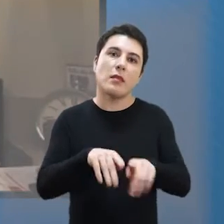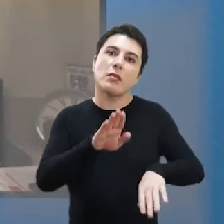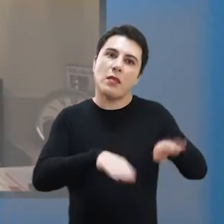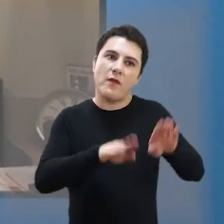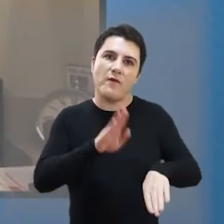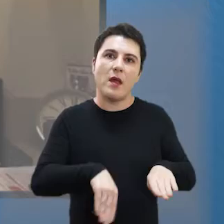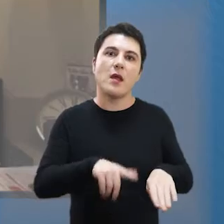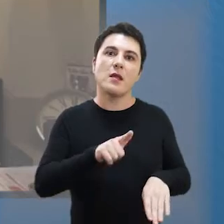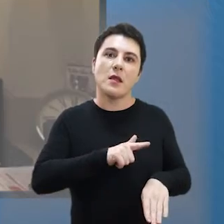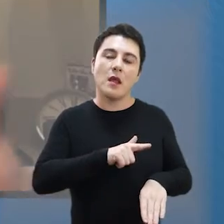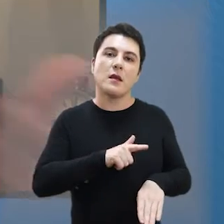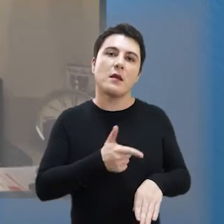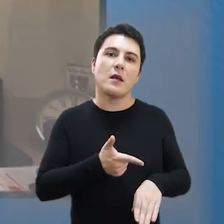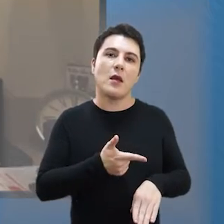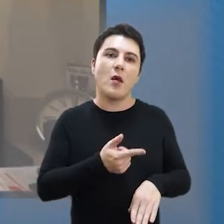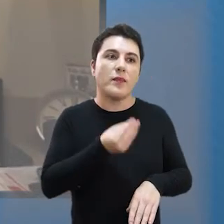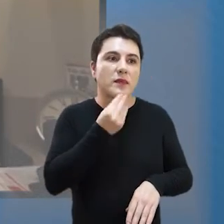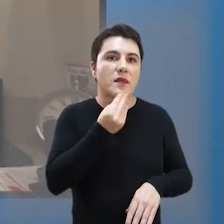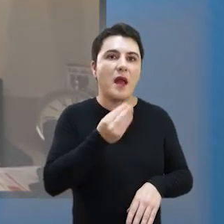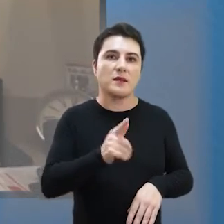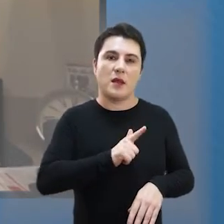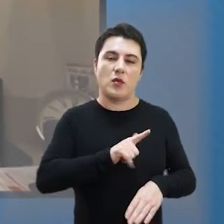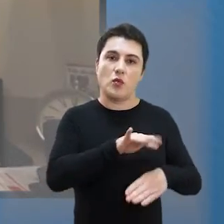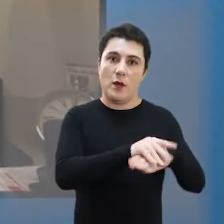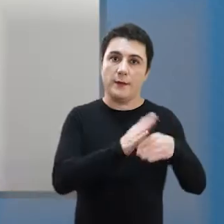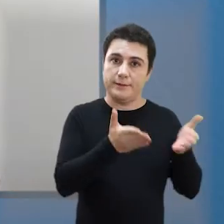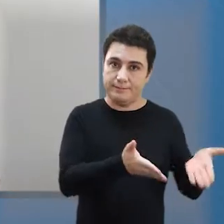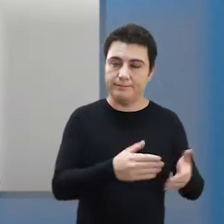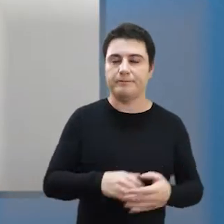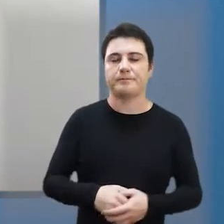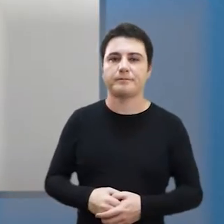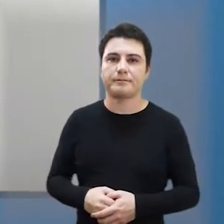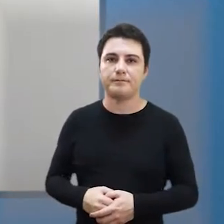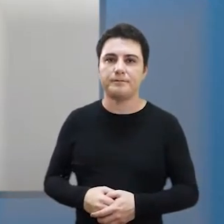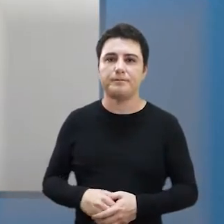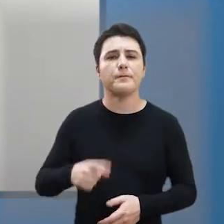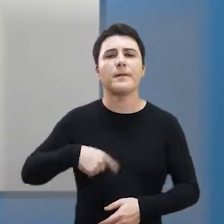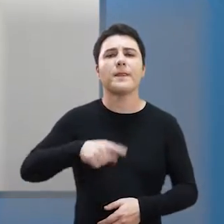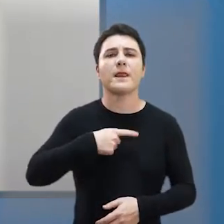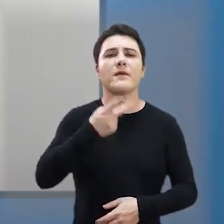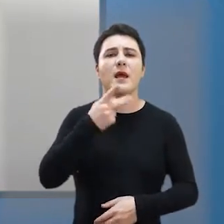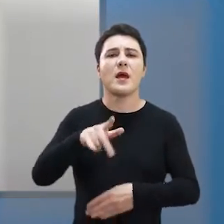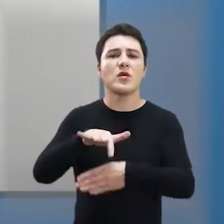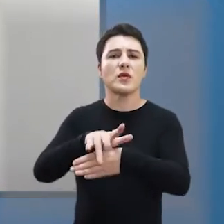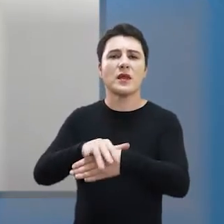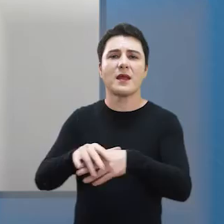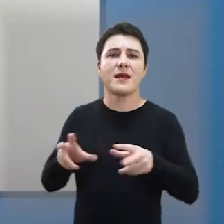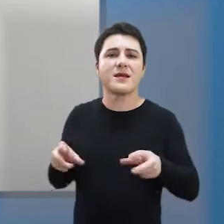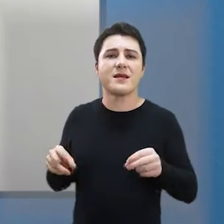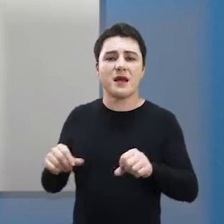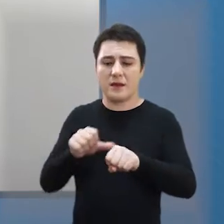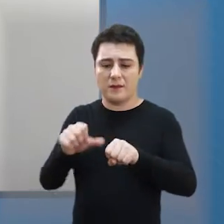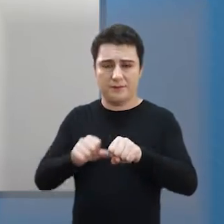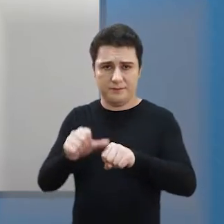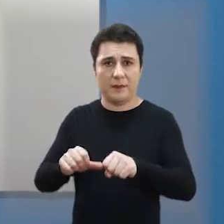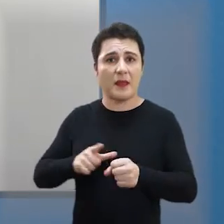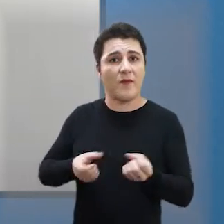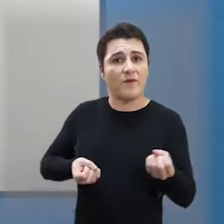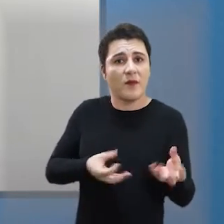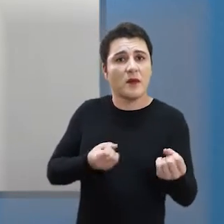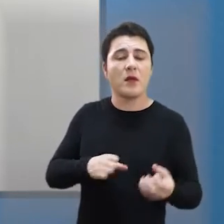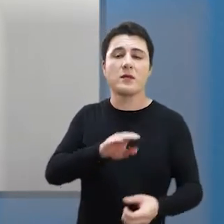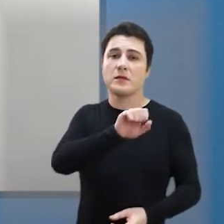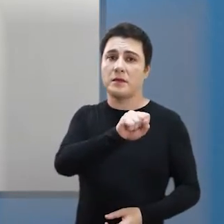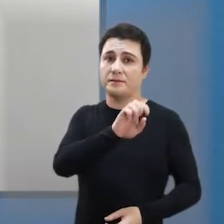importante ele estar prevenindo contra esse tipo de câncer. Falando de câncer de próstata, os dados da